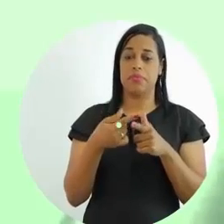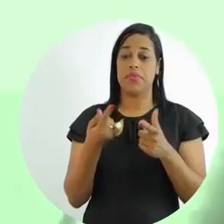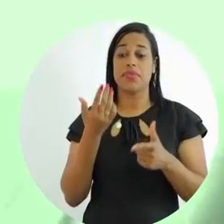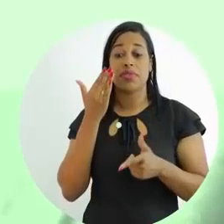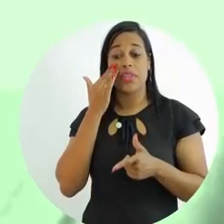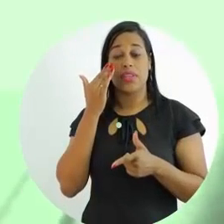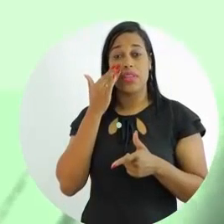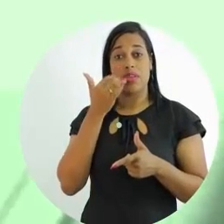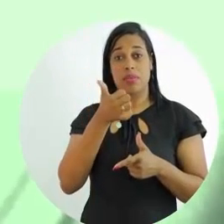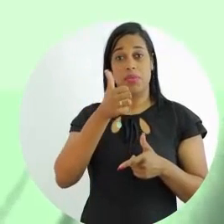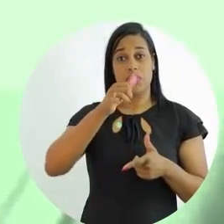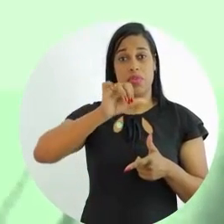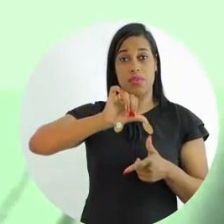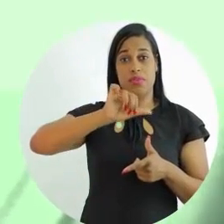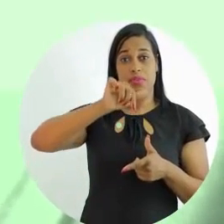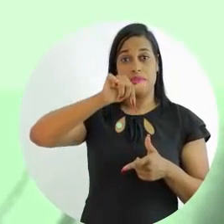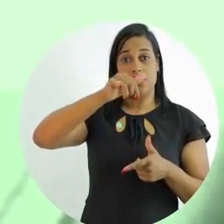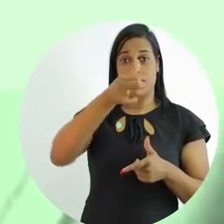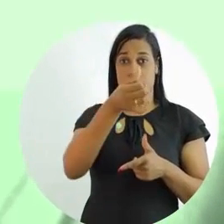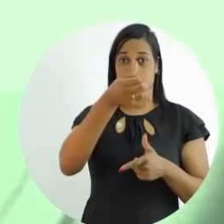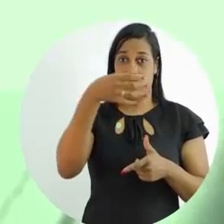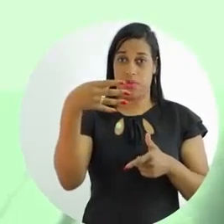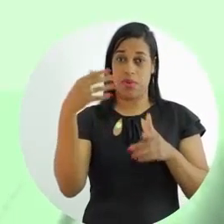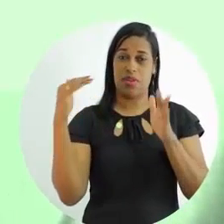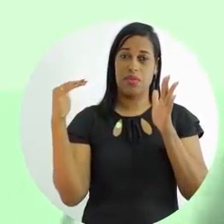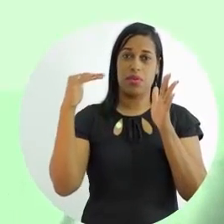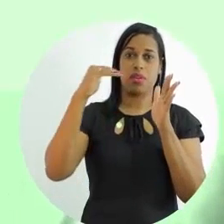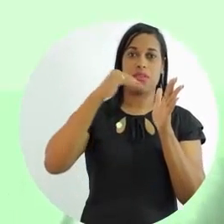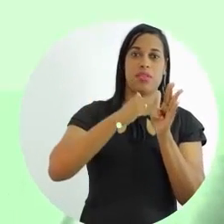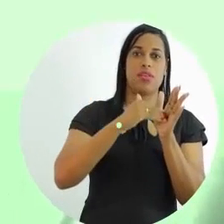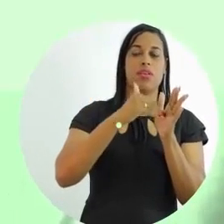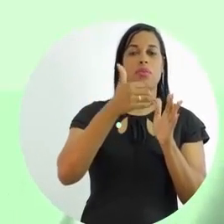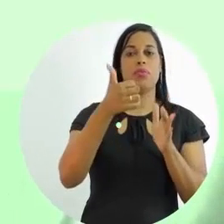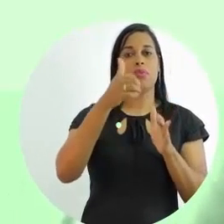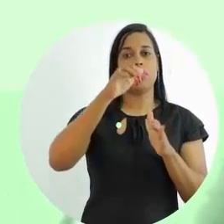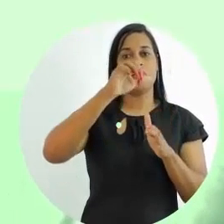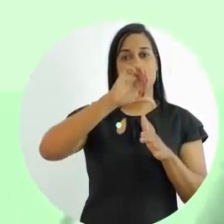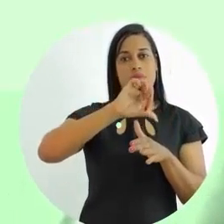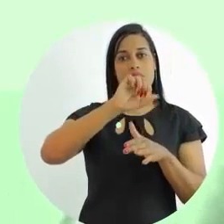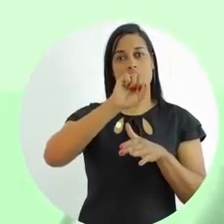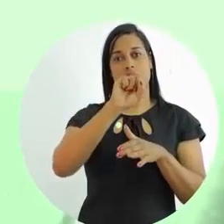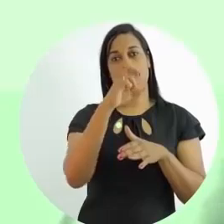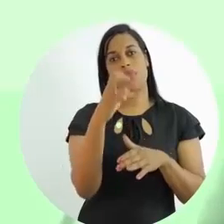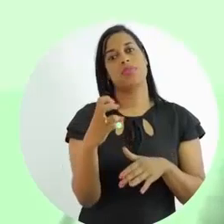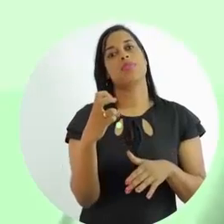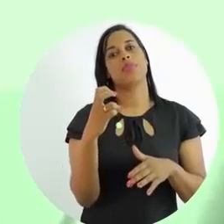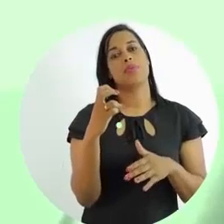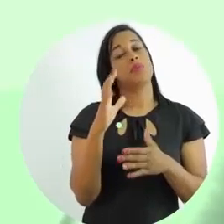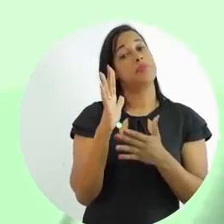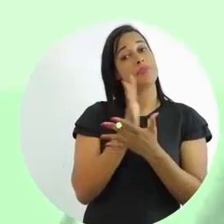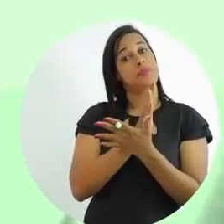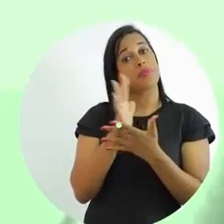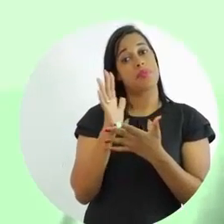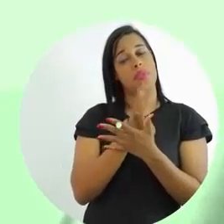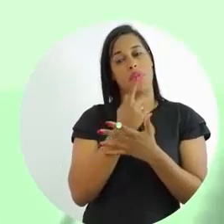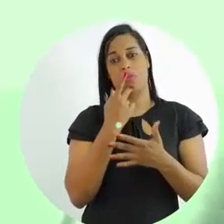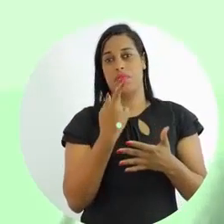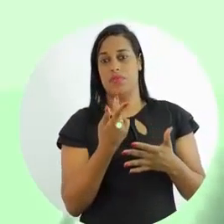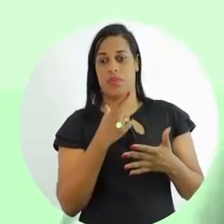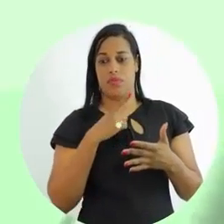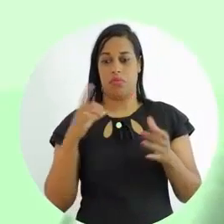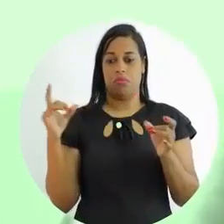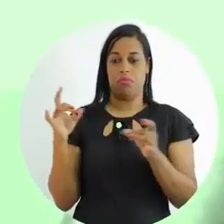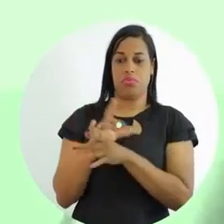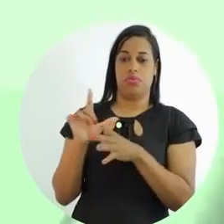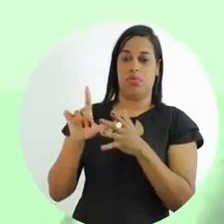a 1964, se estendendo até 1985. Às vezes, alguns dizem que